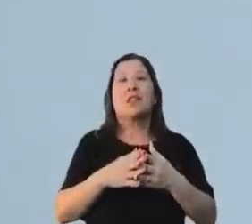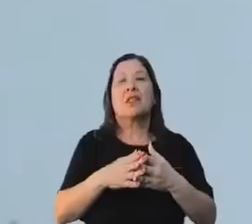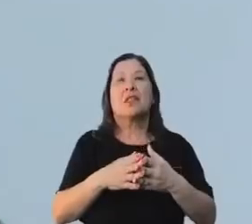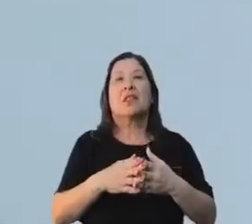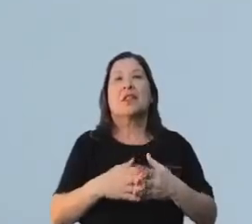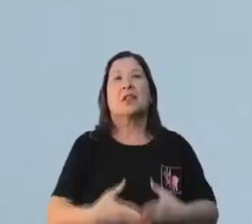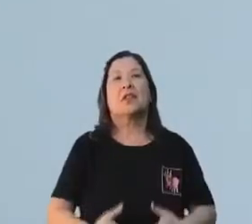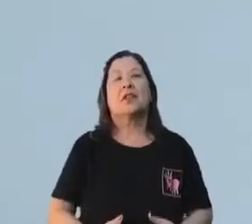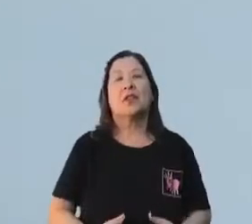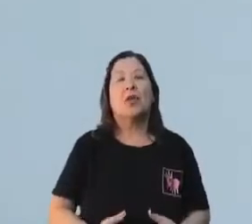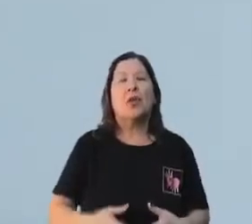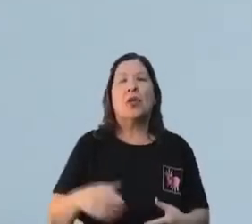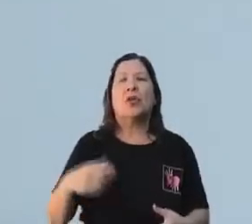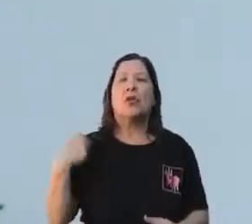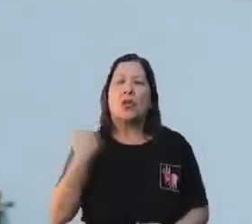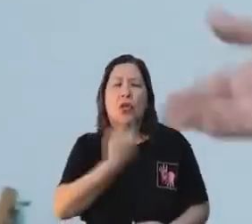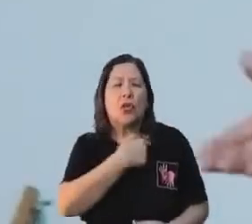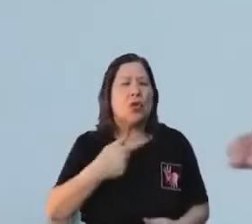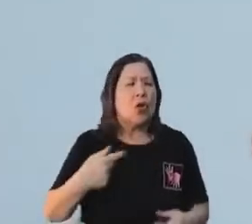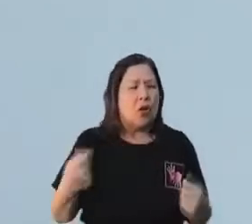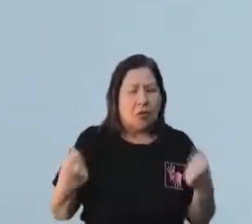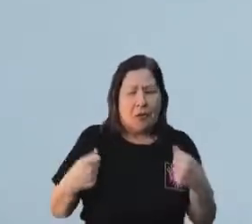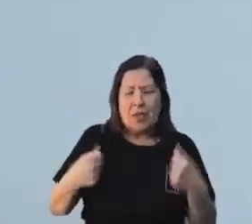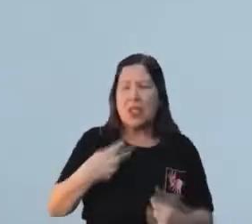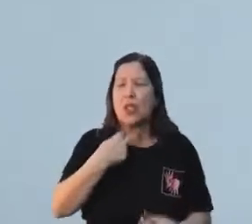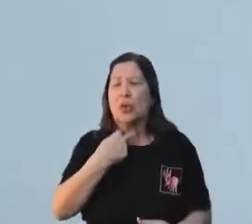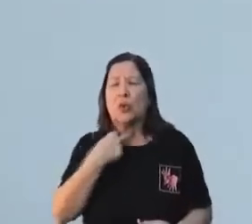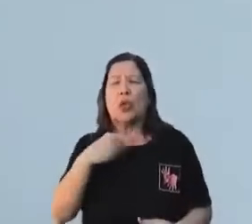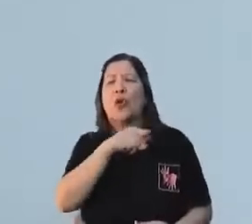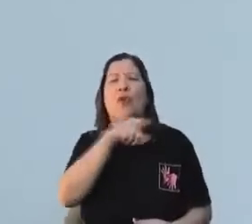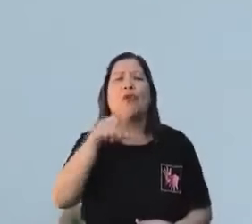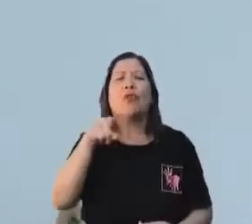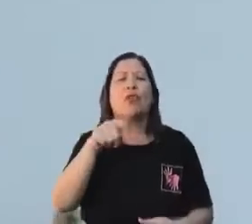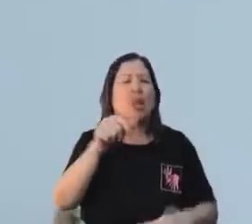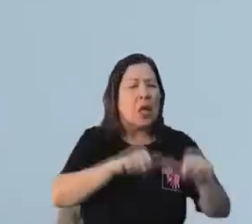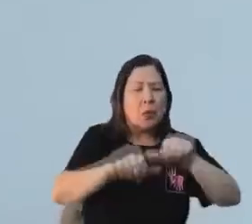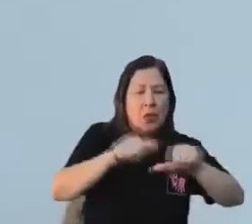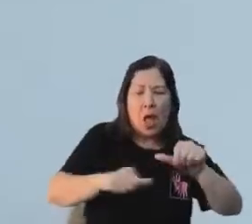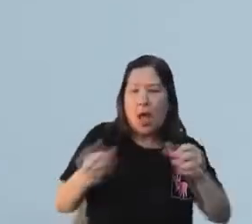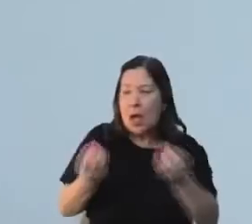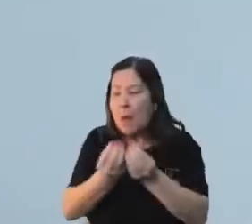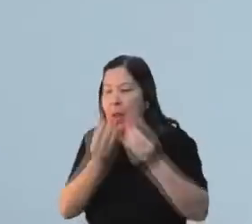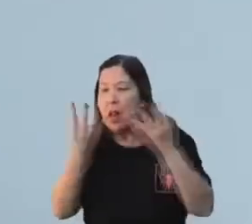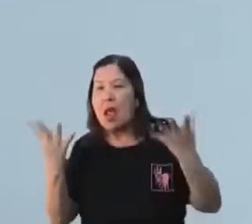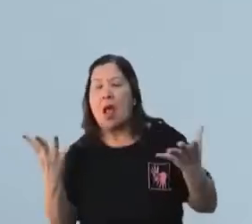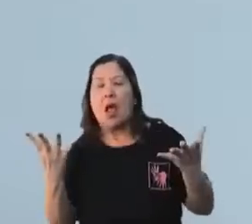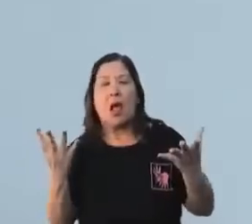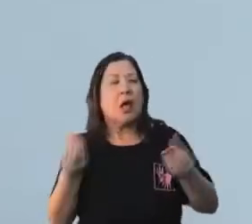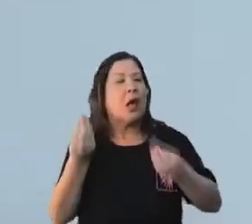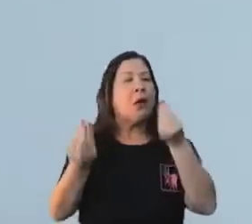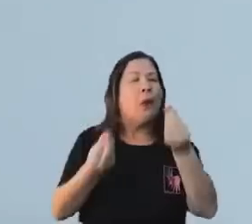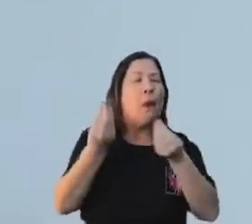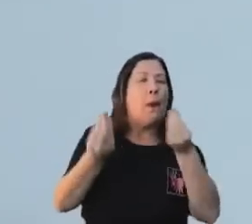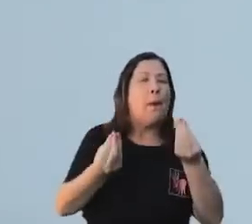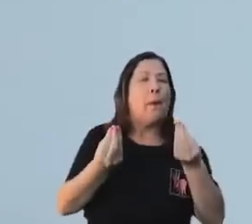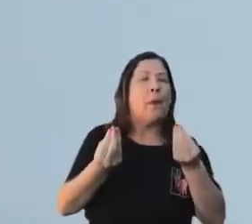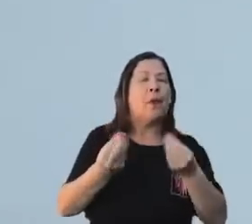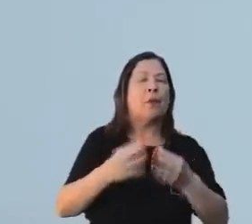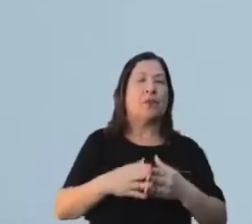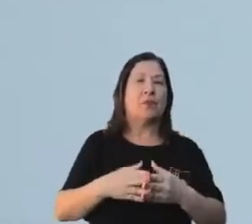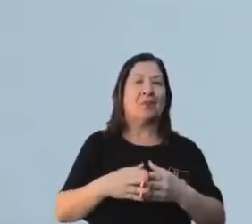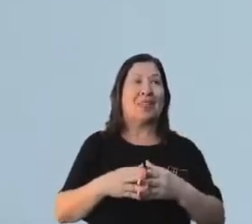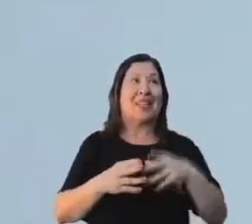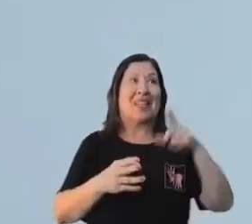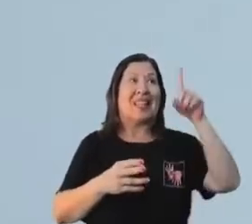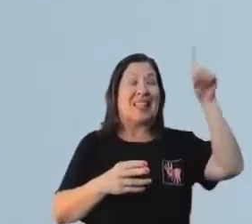Cais retroceda 10 graus ou avance 10 graus? Ele diz: já que é para fazer o milagre, eu quero o maior, que retroceda 10 graus. E Deus mexe na estrutura